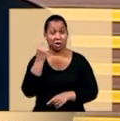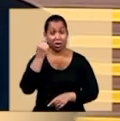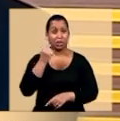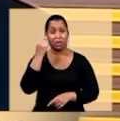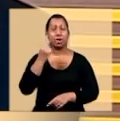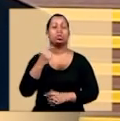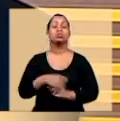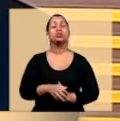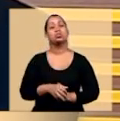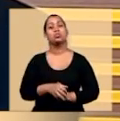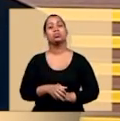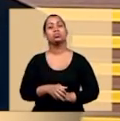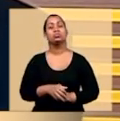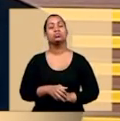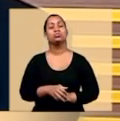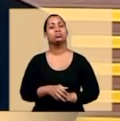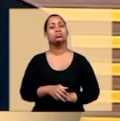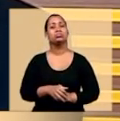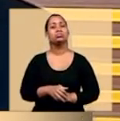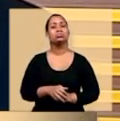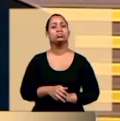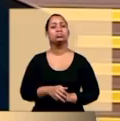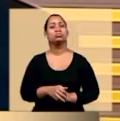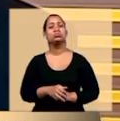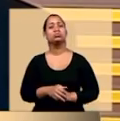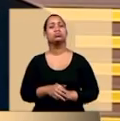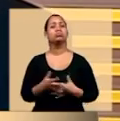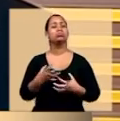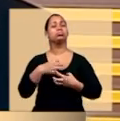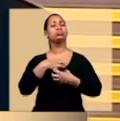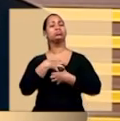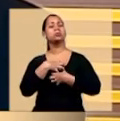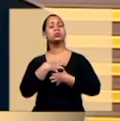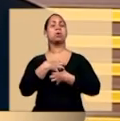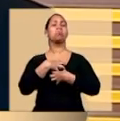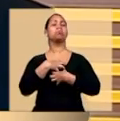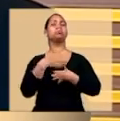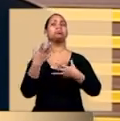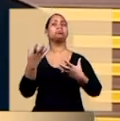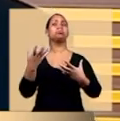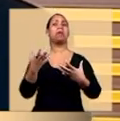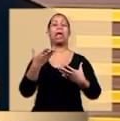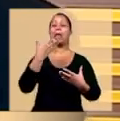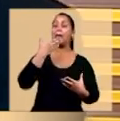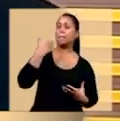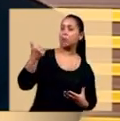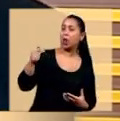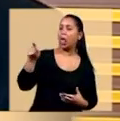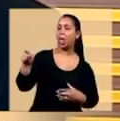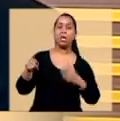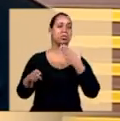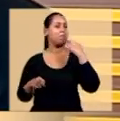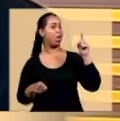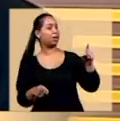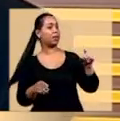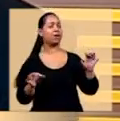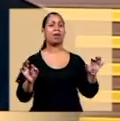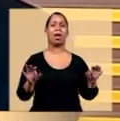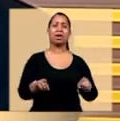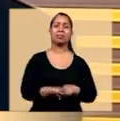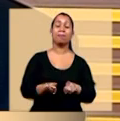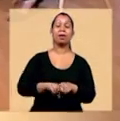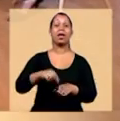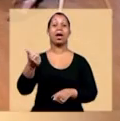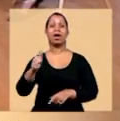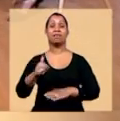essa ou aquela opção, deixar de lado a emoção, a preferência por esse. Avaliar do